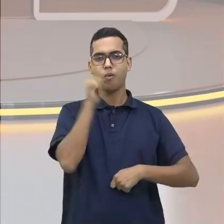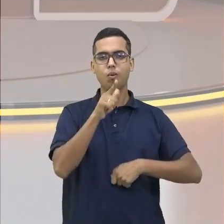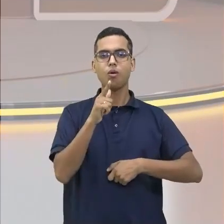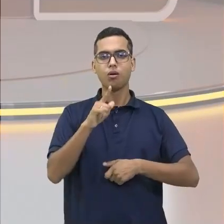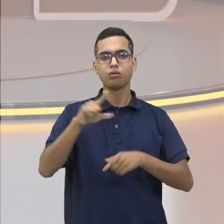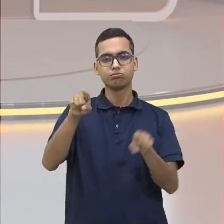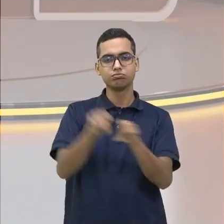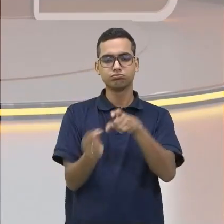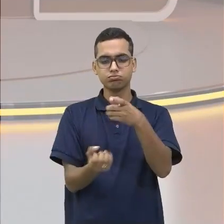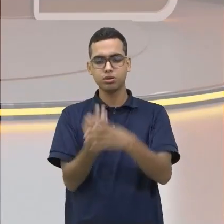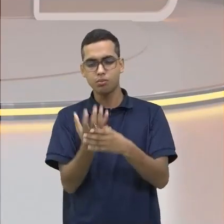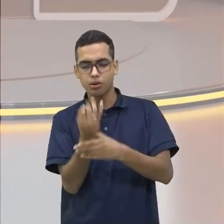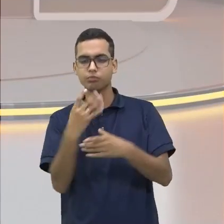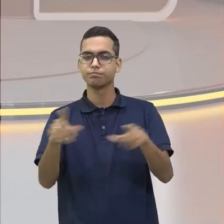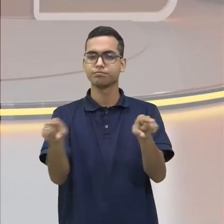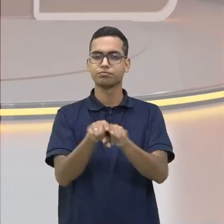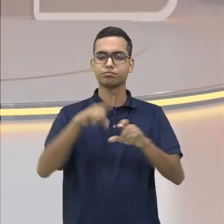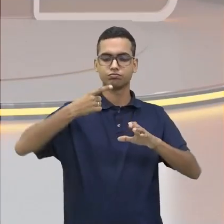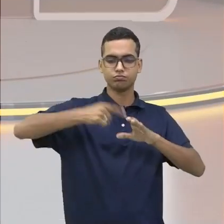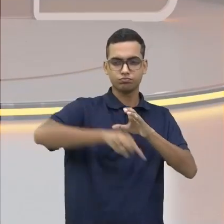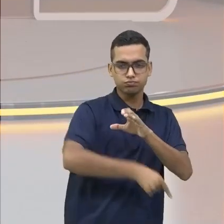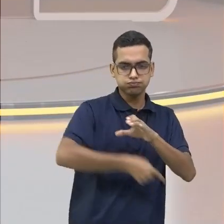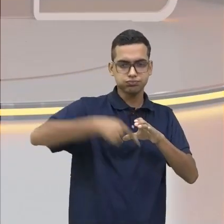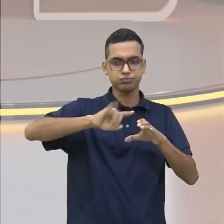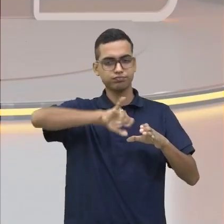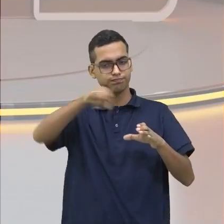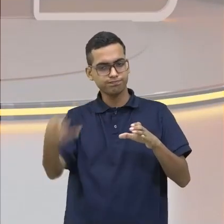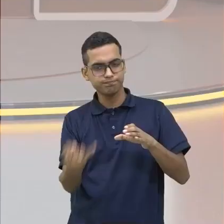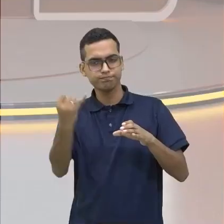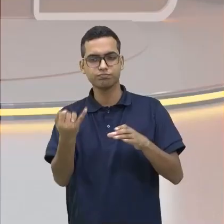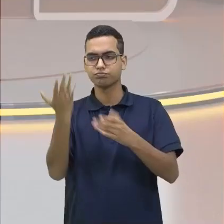produção. Então, olha só, nós iremos estudar sobre essa